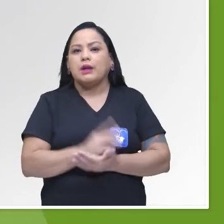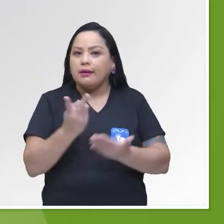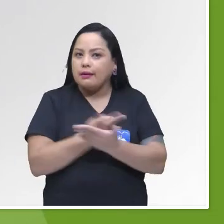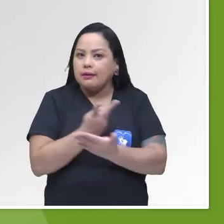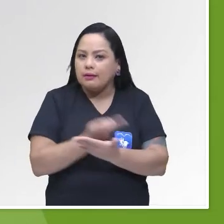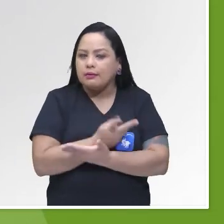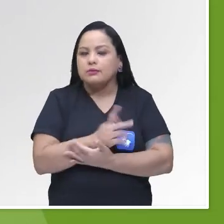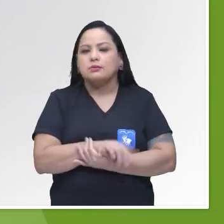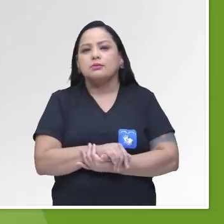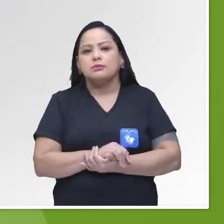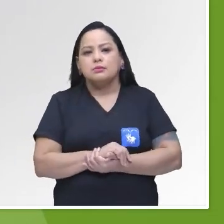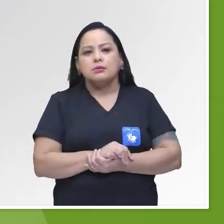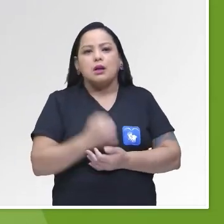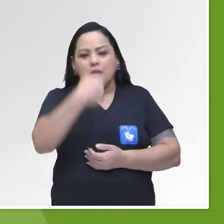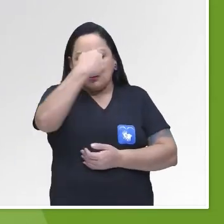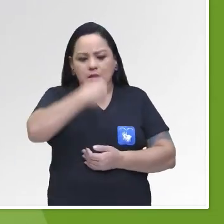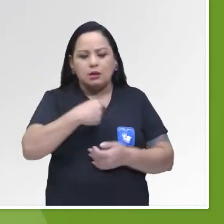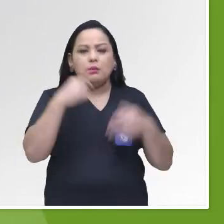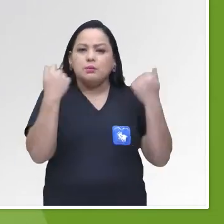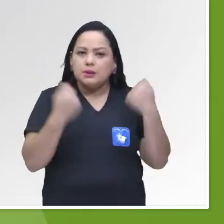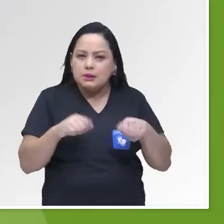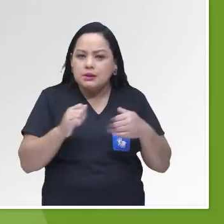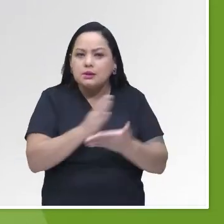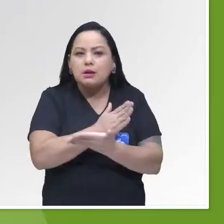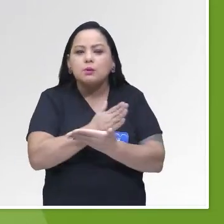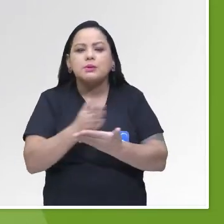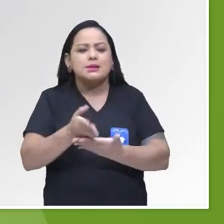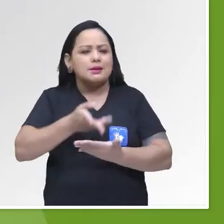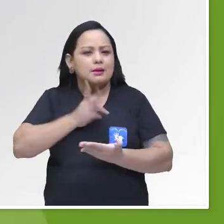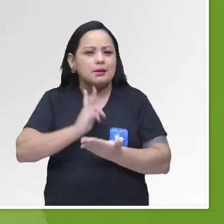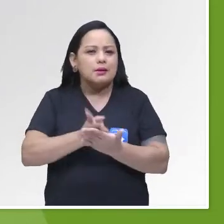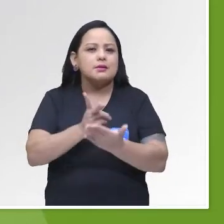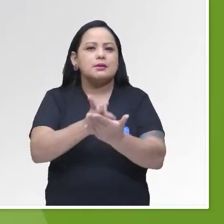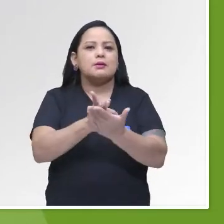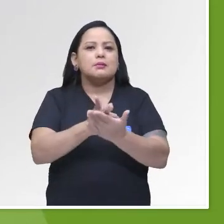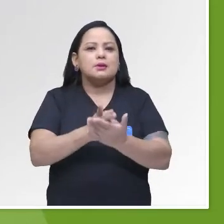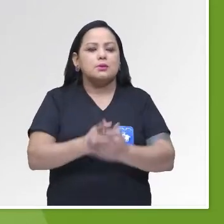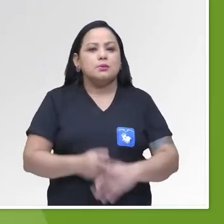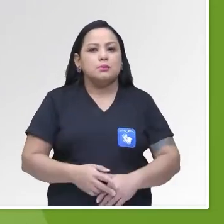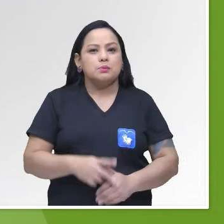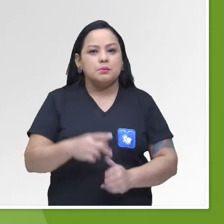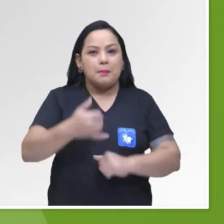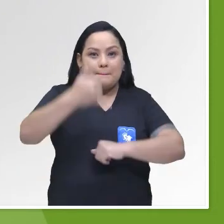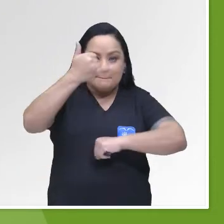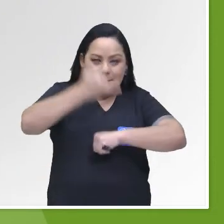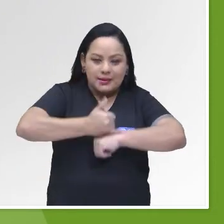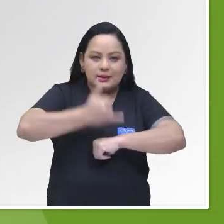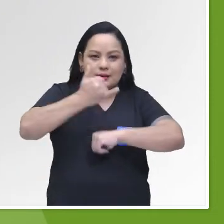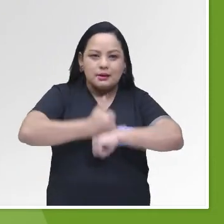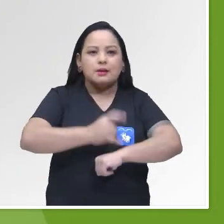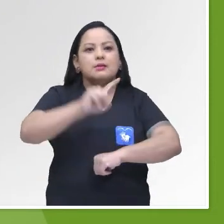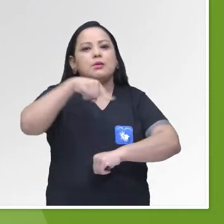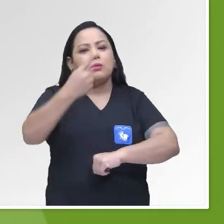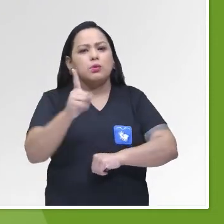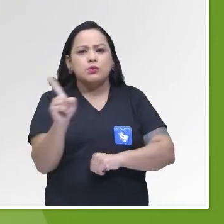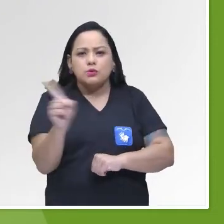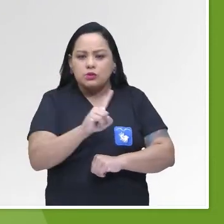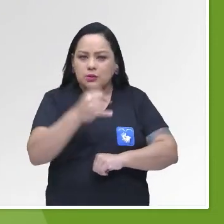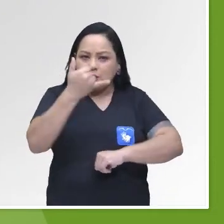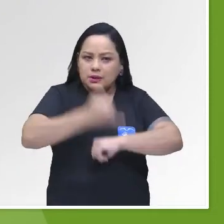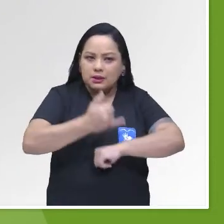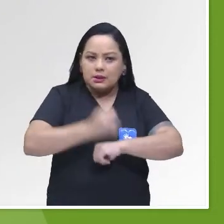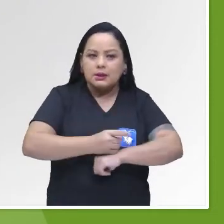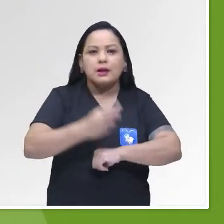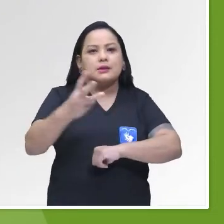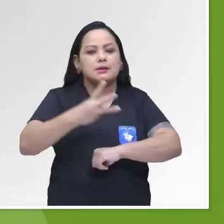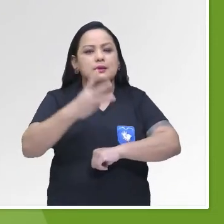ok? Eu preciso iniciar pelos metais, depois ametais,